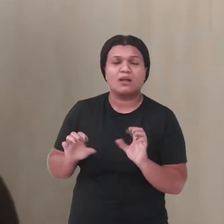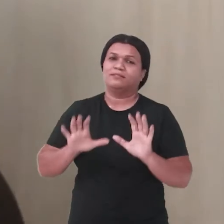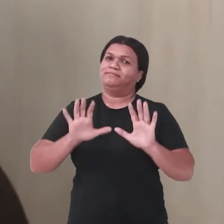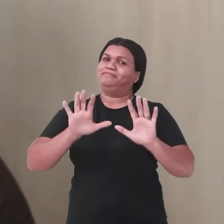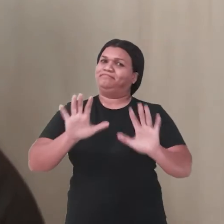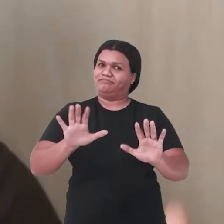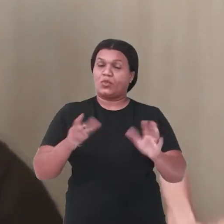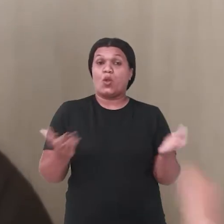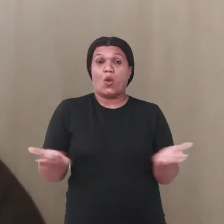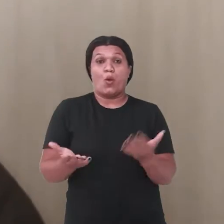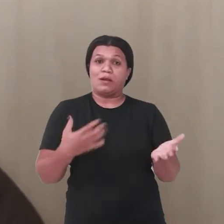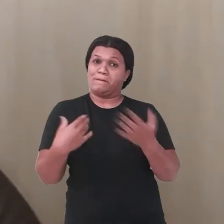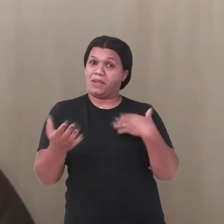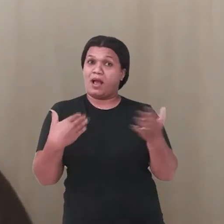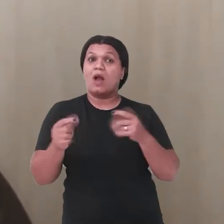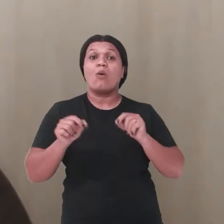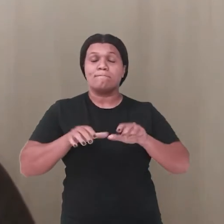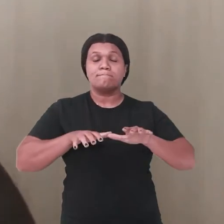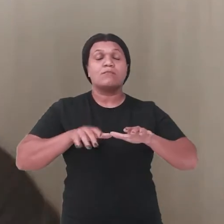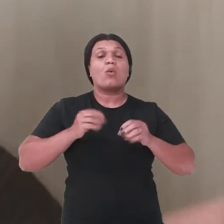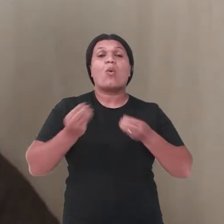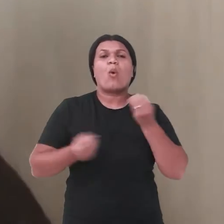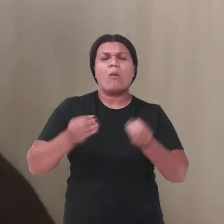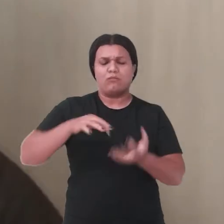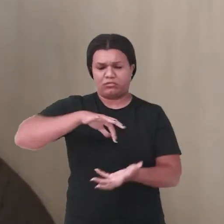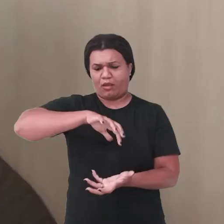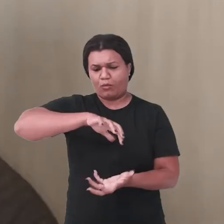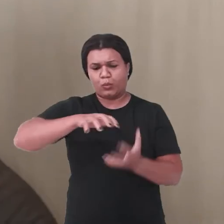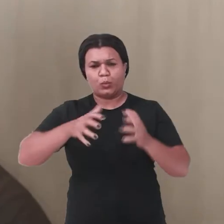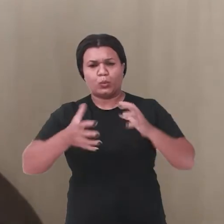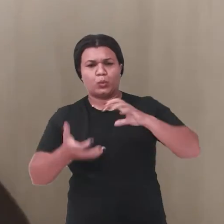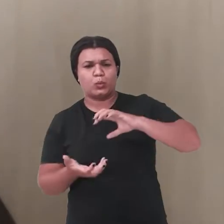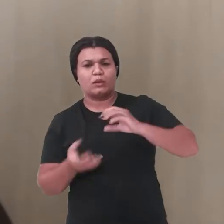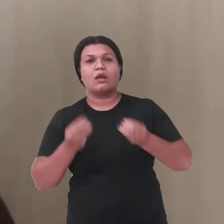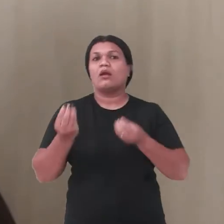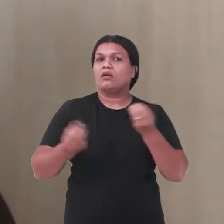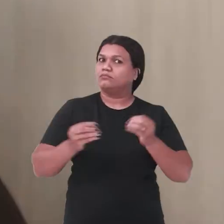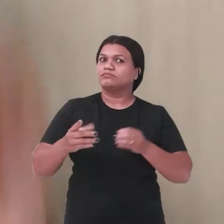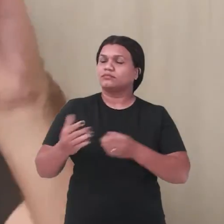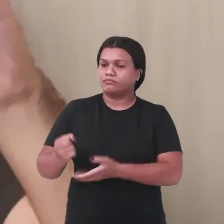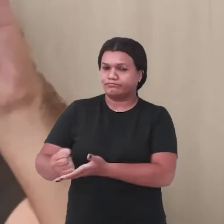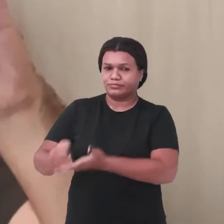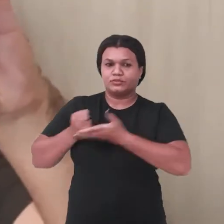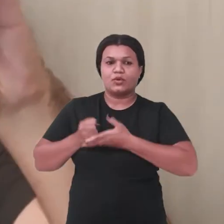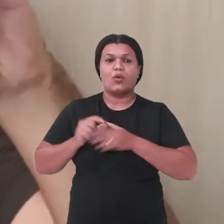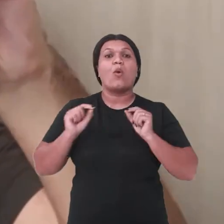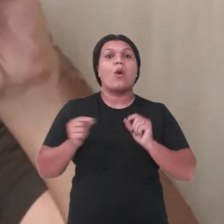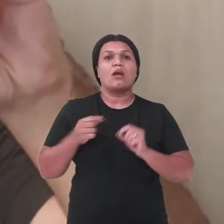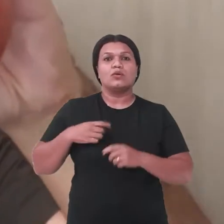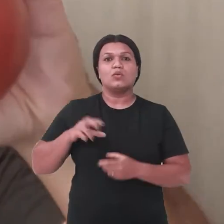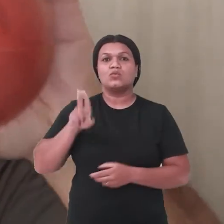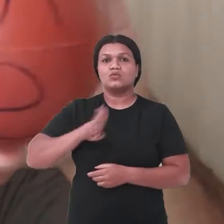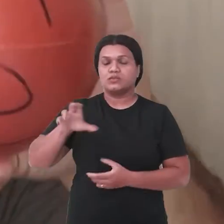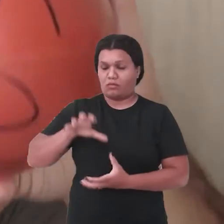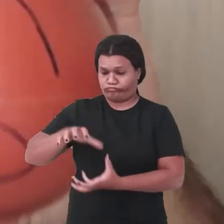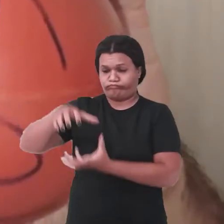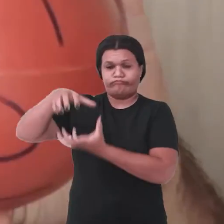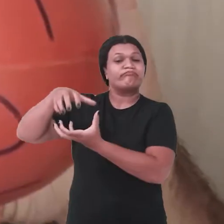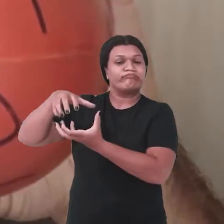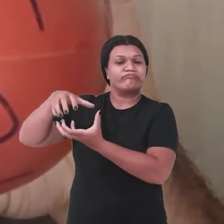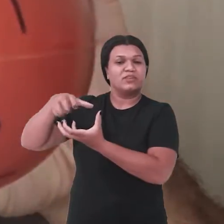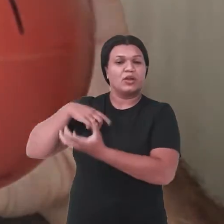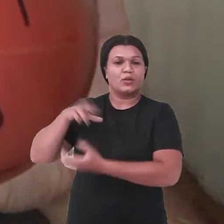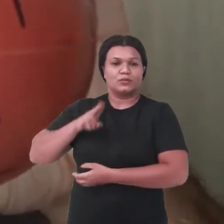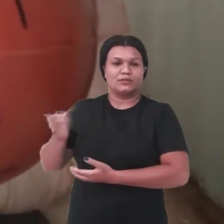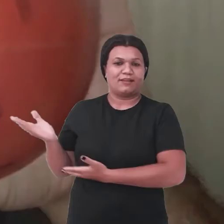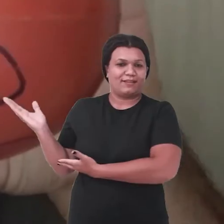hoje é sobre os movimentos da Terra. E para me auxiliar, eu vou utilizar aqui o meu planetinha Terra improvisado, que tem